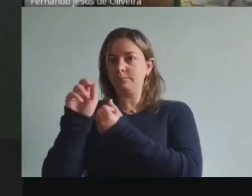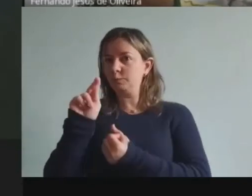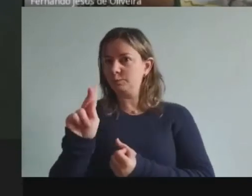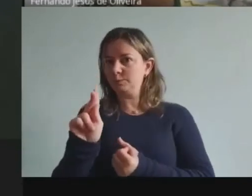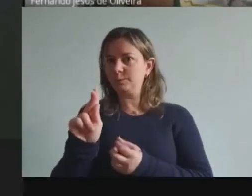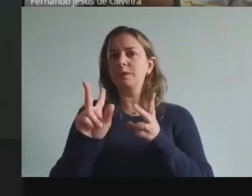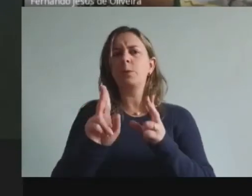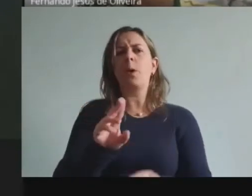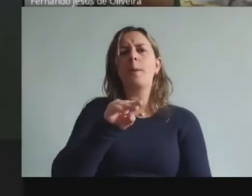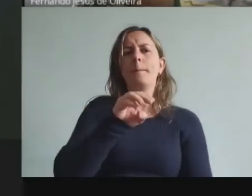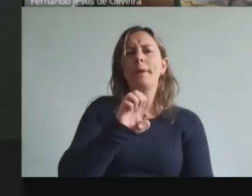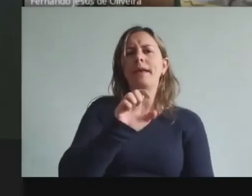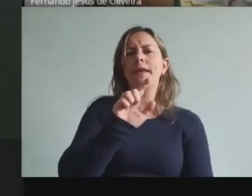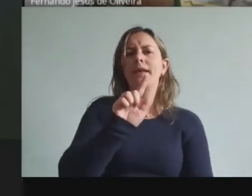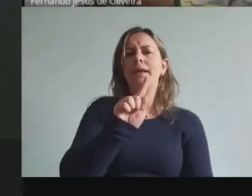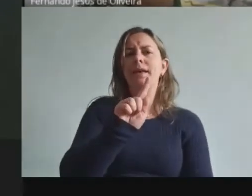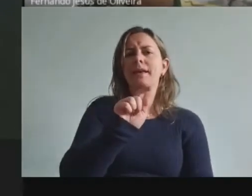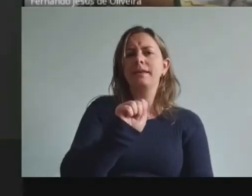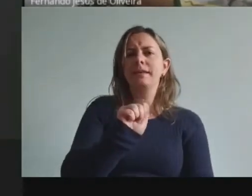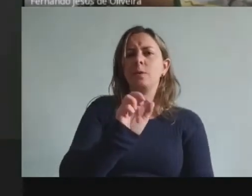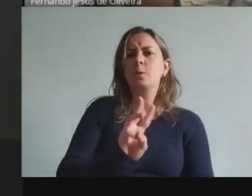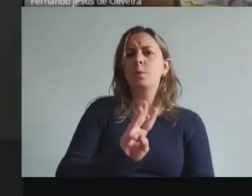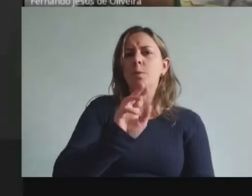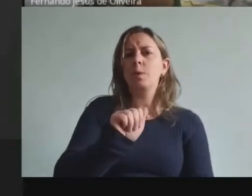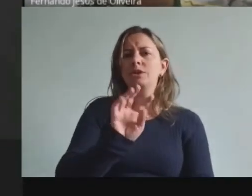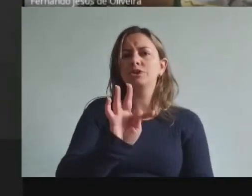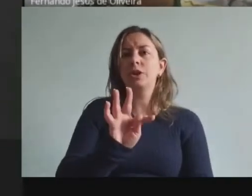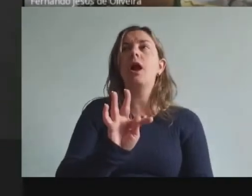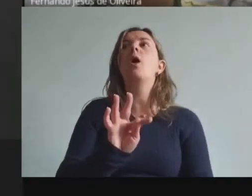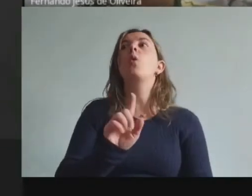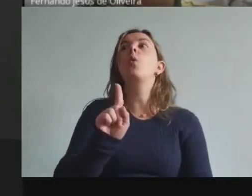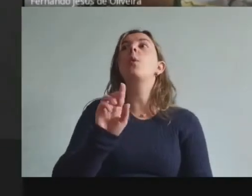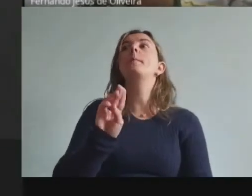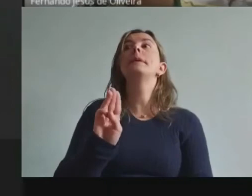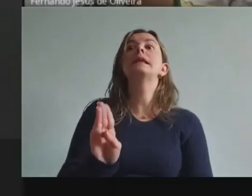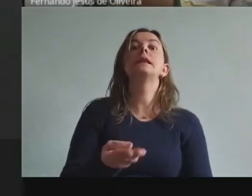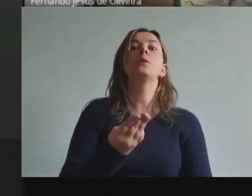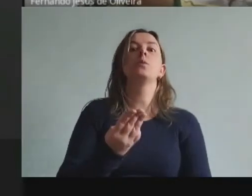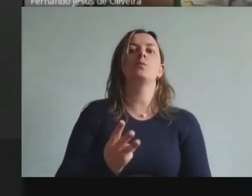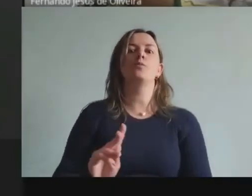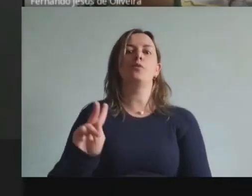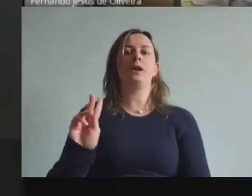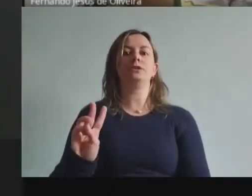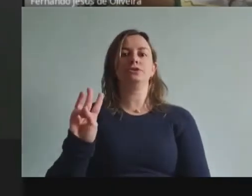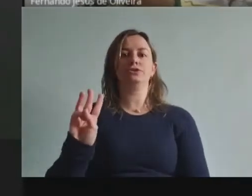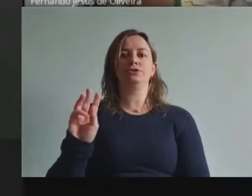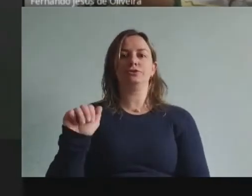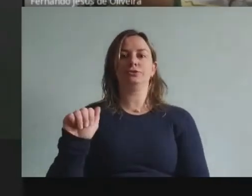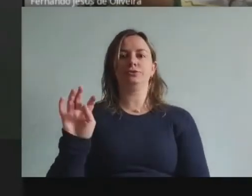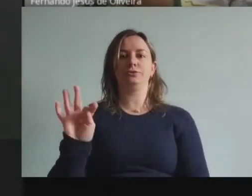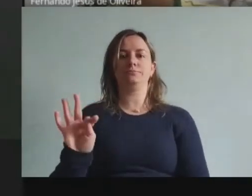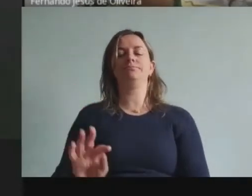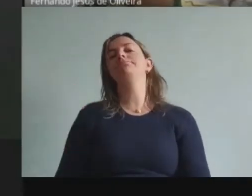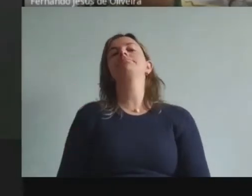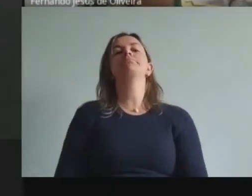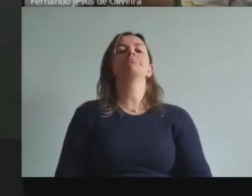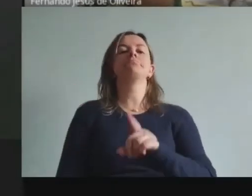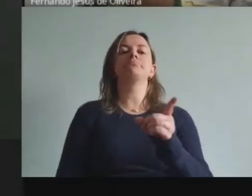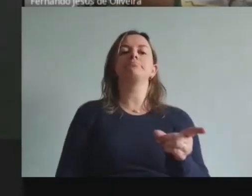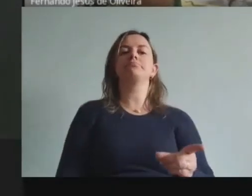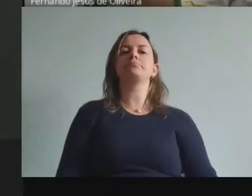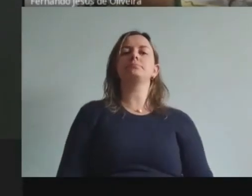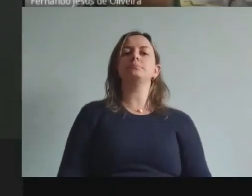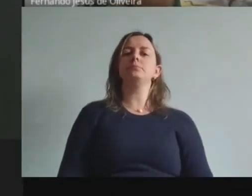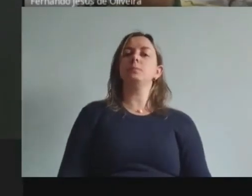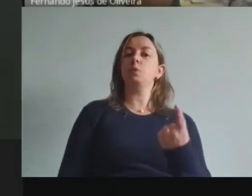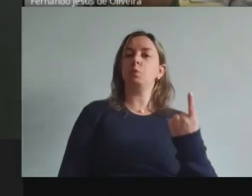Ok? Megawatt, né? É 1 milhão de watts, beleza? Depois vem o giga, né? 1